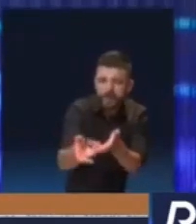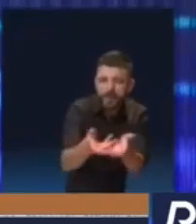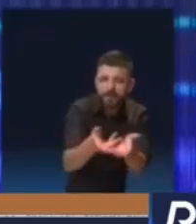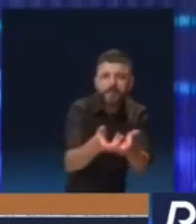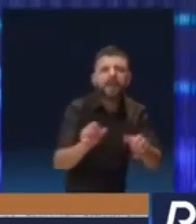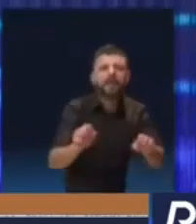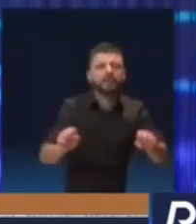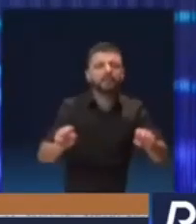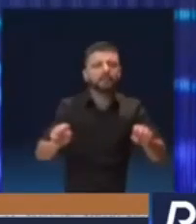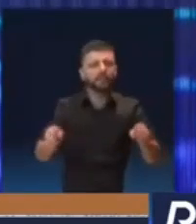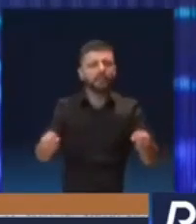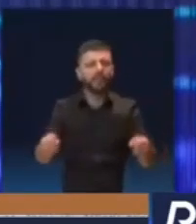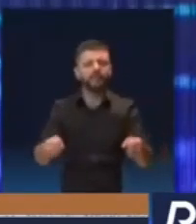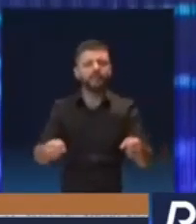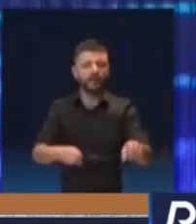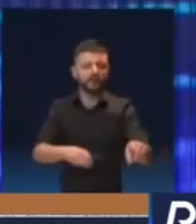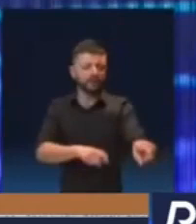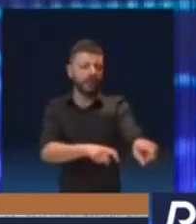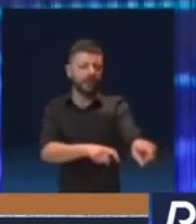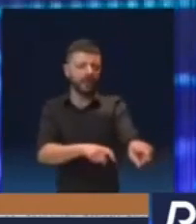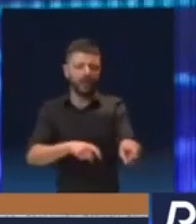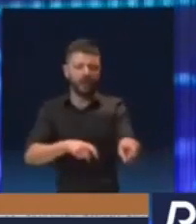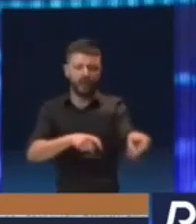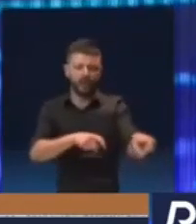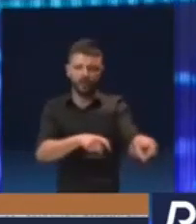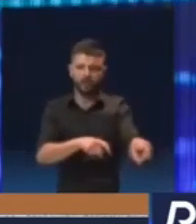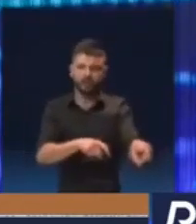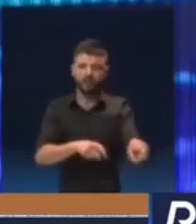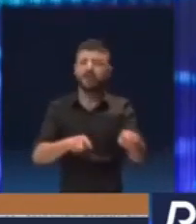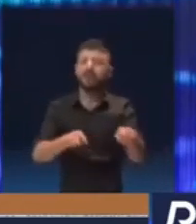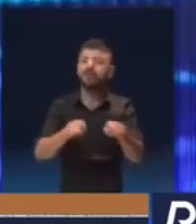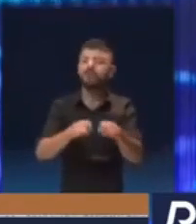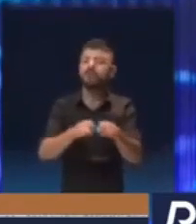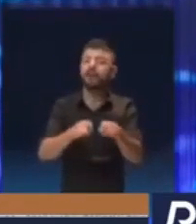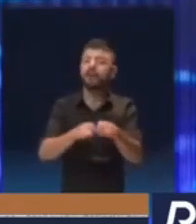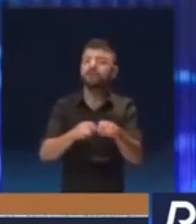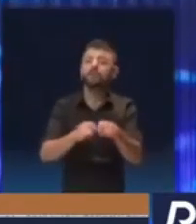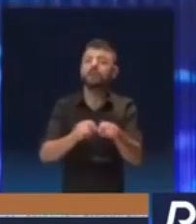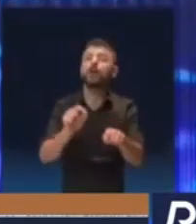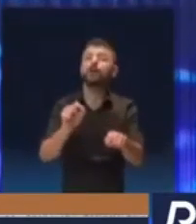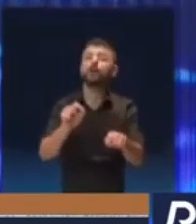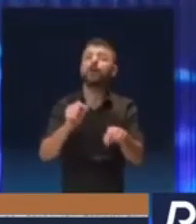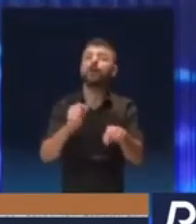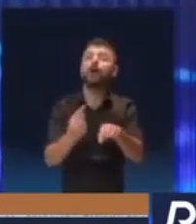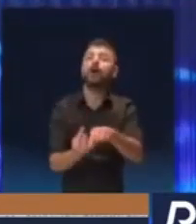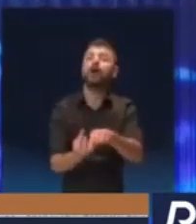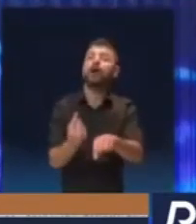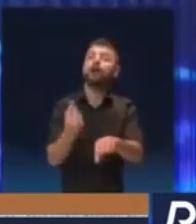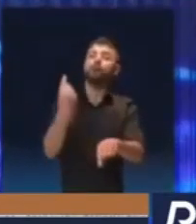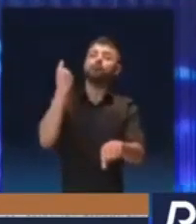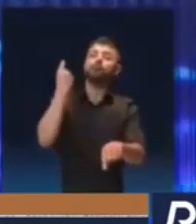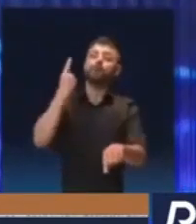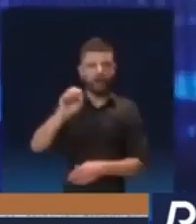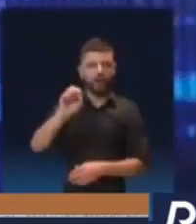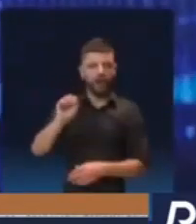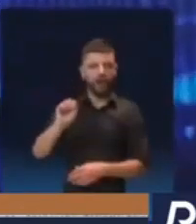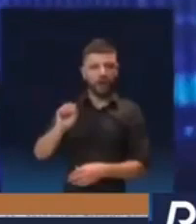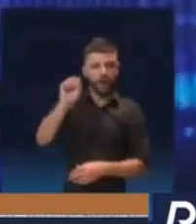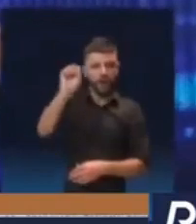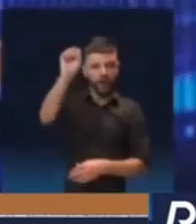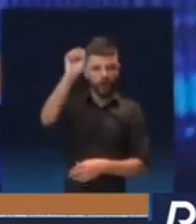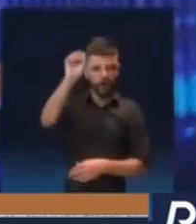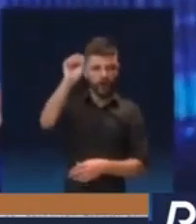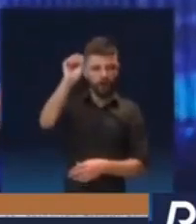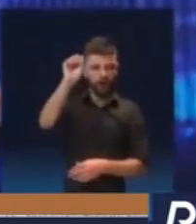8 candidatos, na grande maioria novatos, e estes se aproveitaram, então,